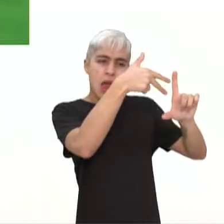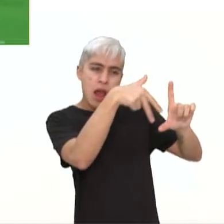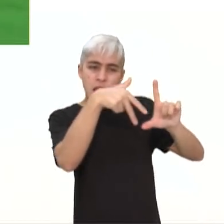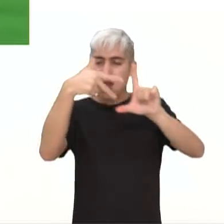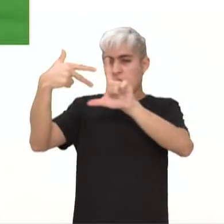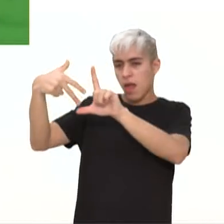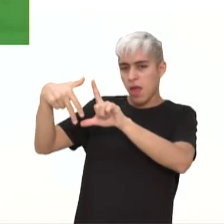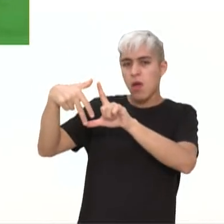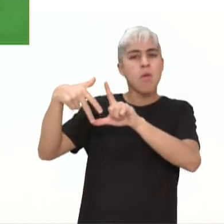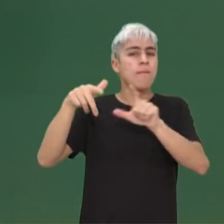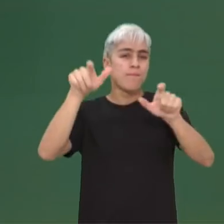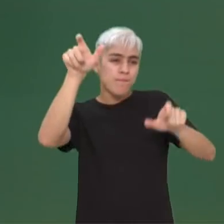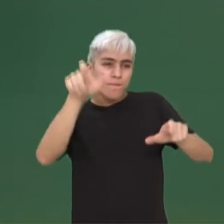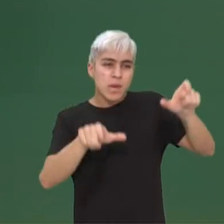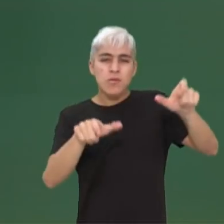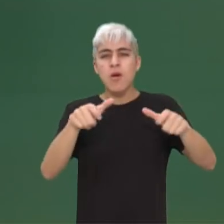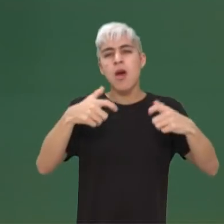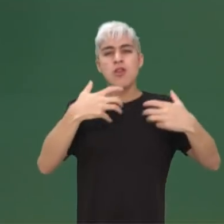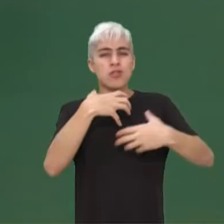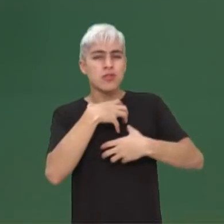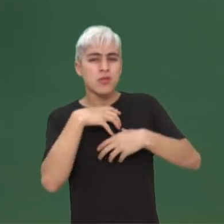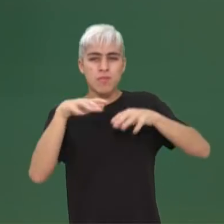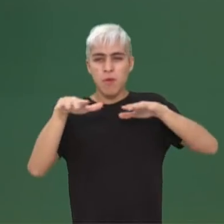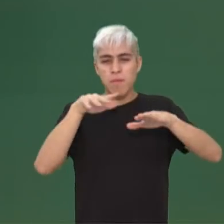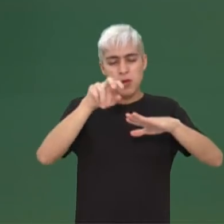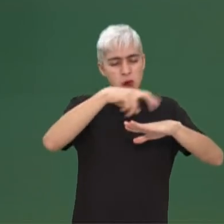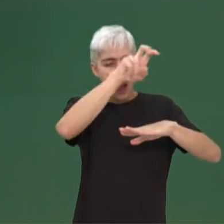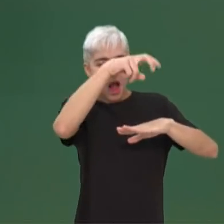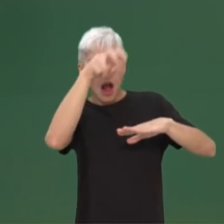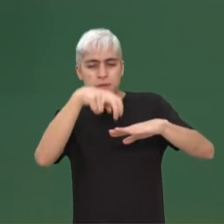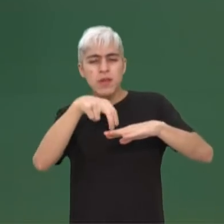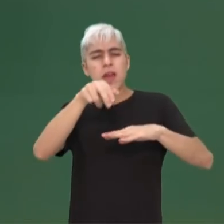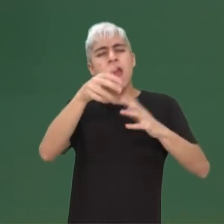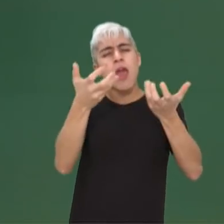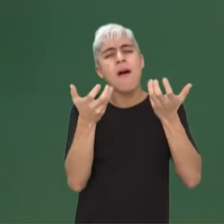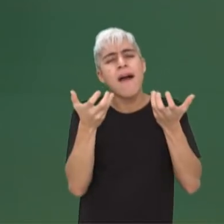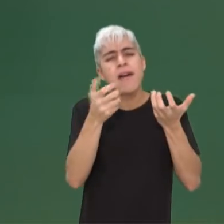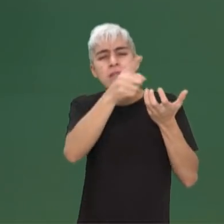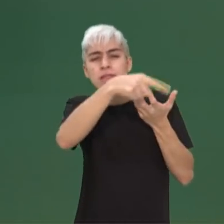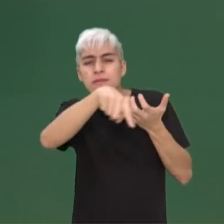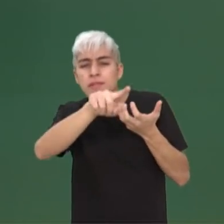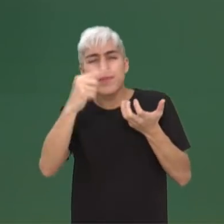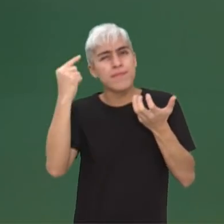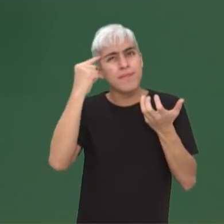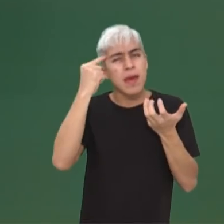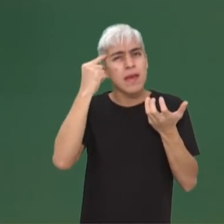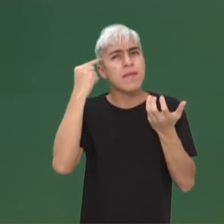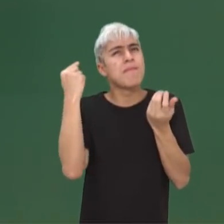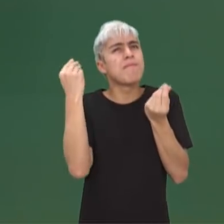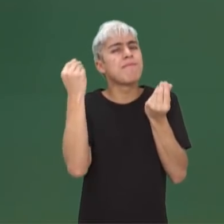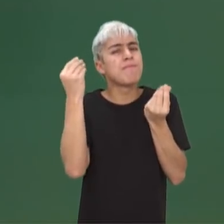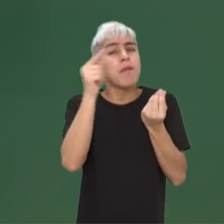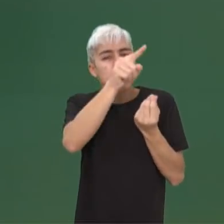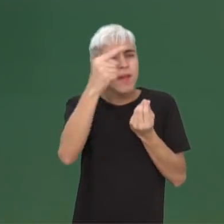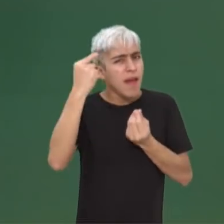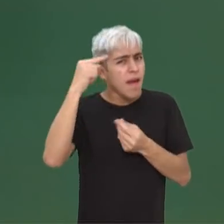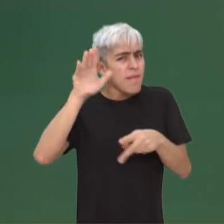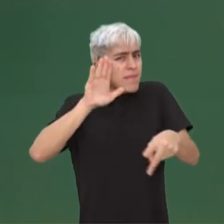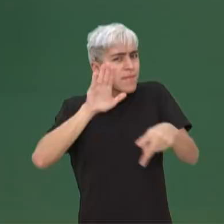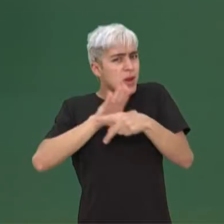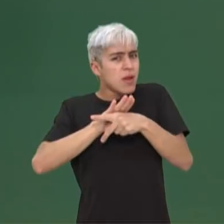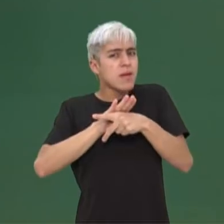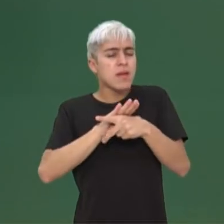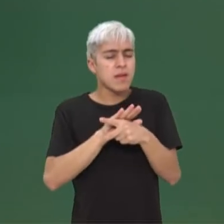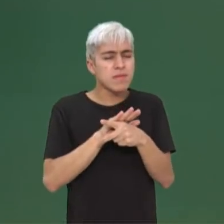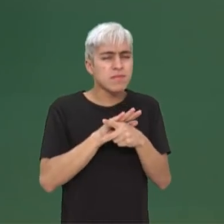ali algumas pessoas fazendo ali alguns movimentos acrobáticos e eu quero que vocês pensem aí com base nas palavras de vocês nessas imagens aqui